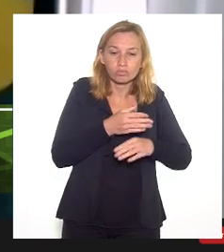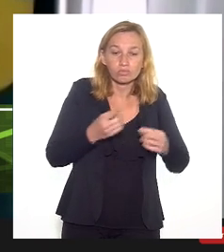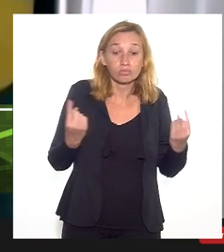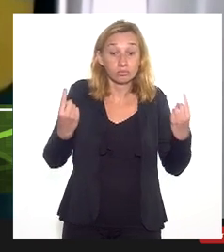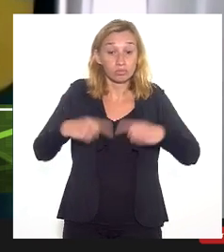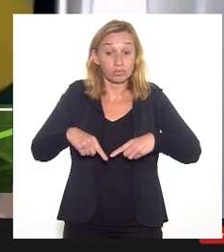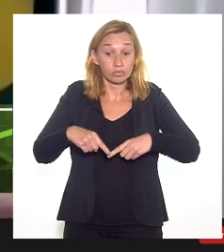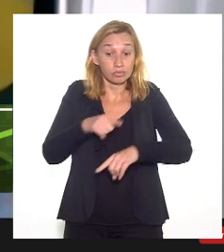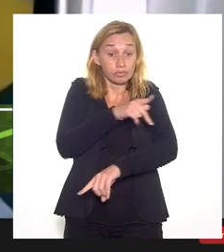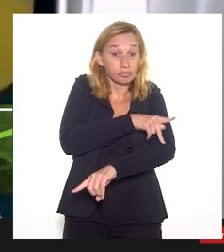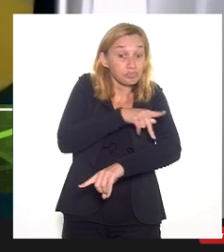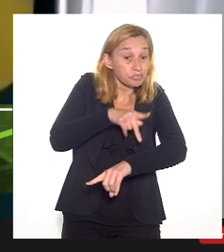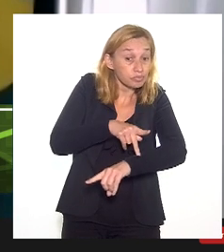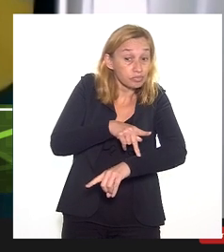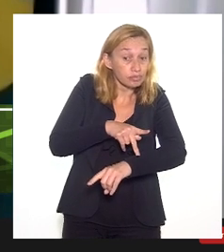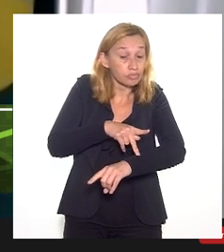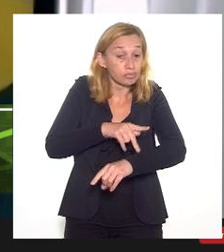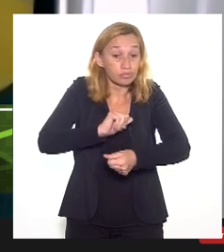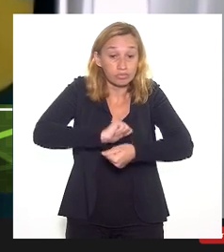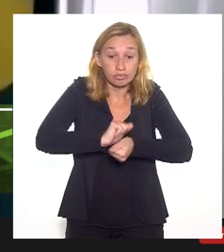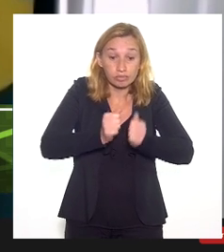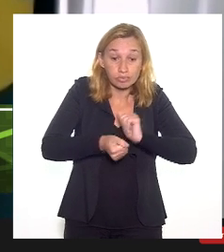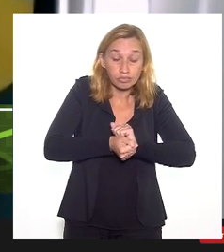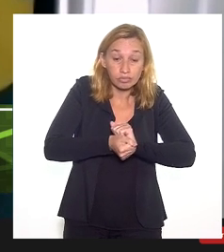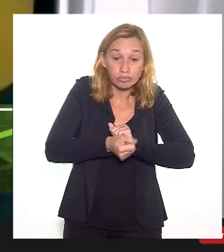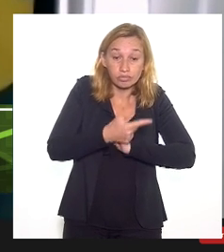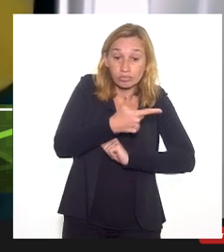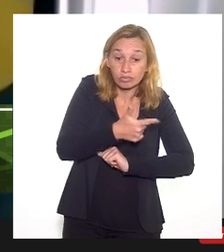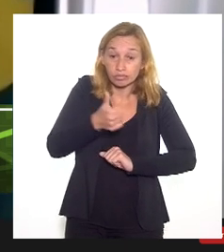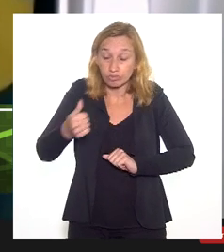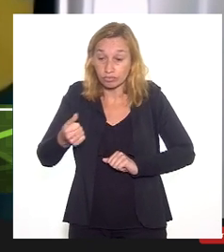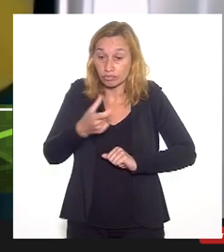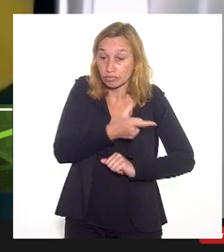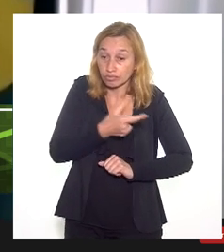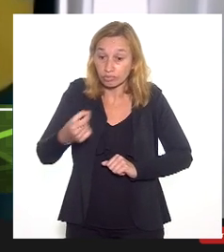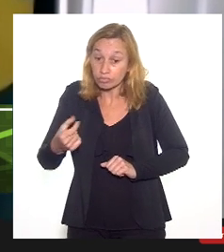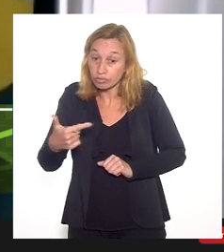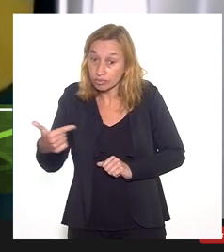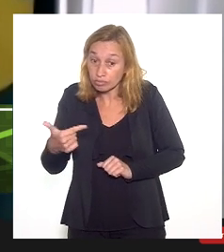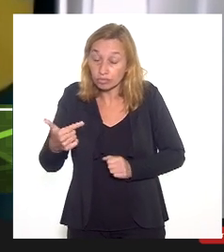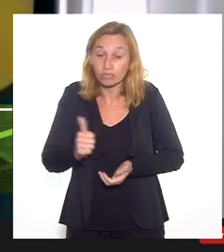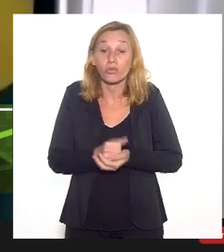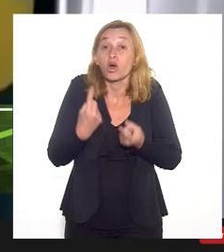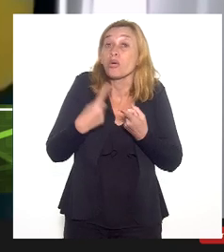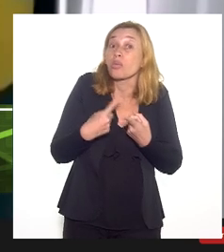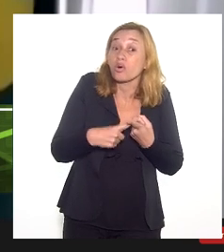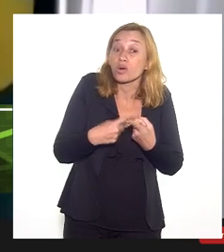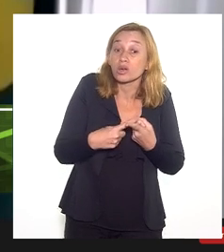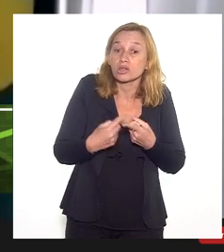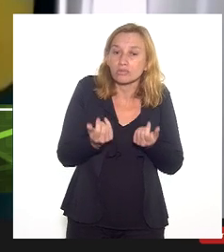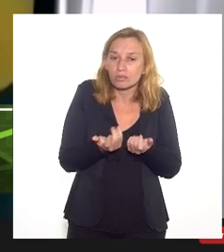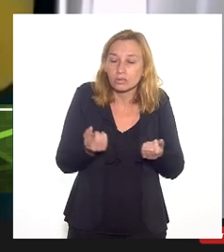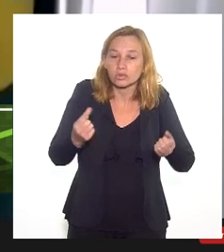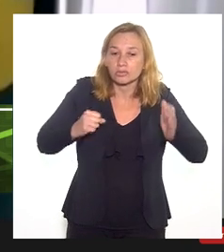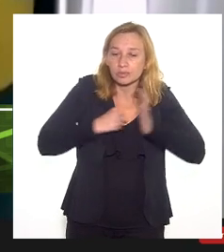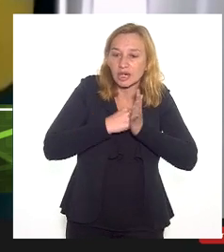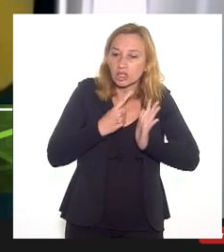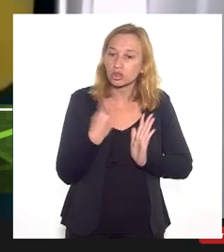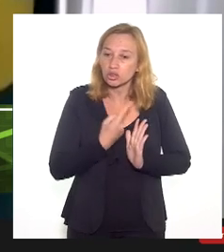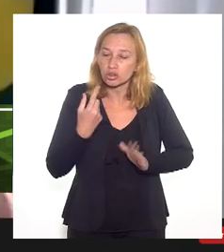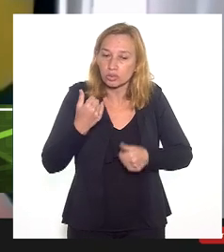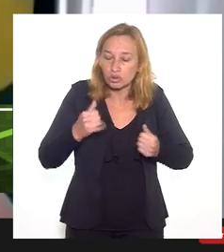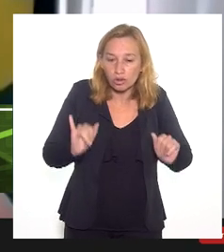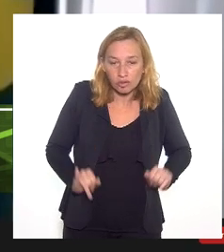-pedagógicos no intervalo de tempo 2020 e 2022 porque os impactos que nós estamos sofrendo